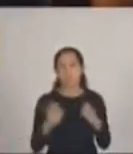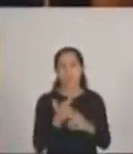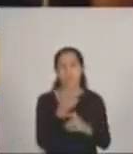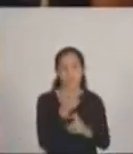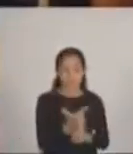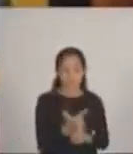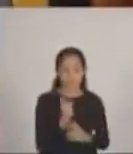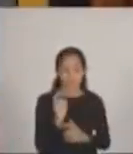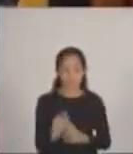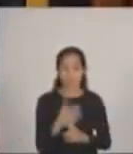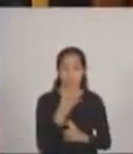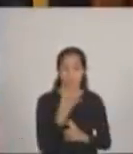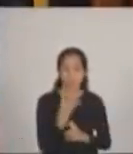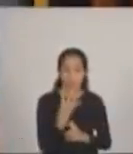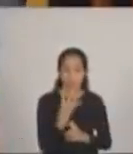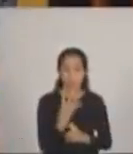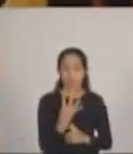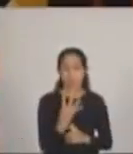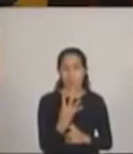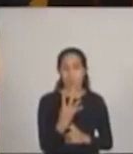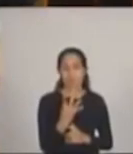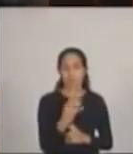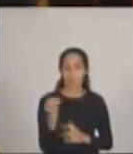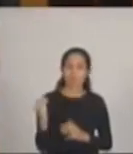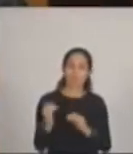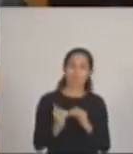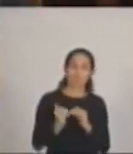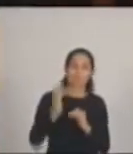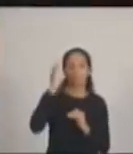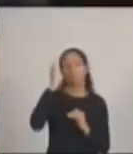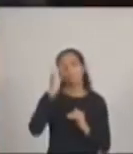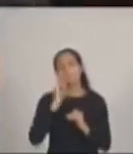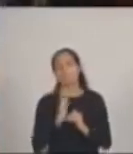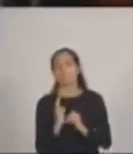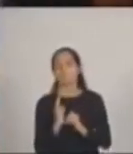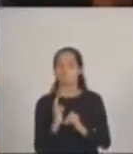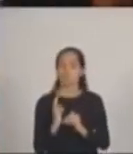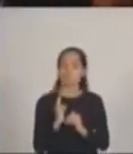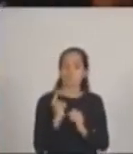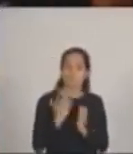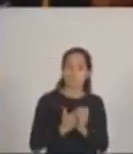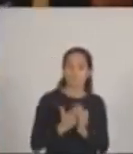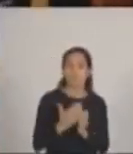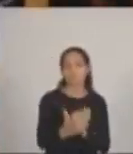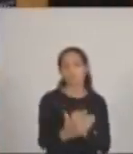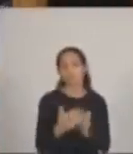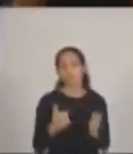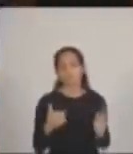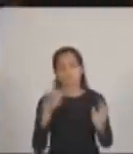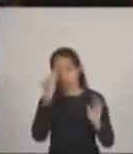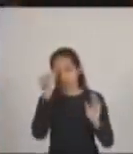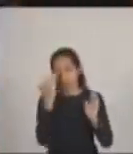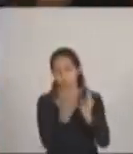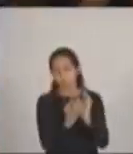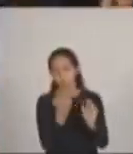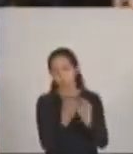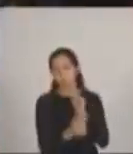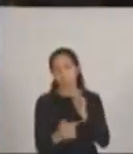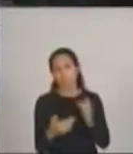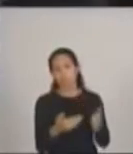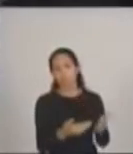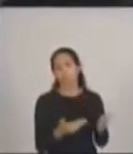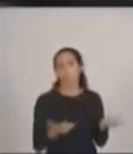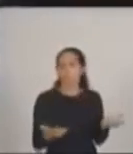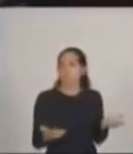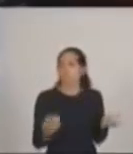também, ultrapassando 2.400, não poderia nem por essa resolução. Então nesse sentido, não